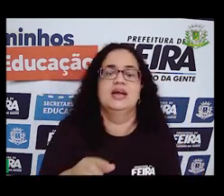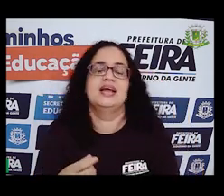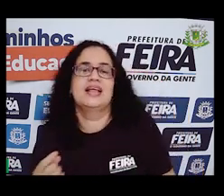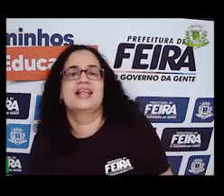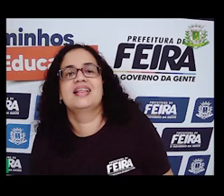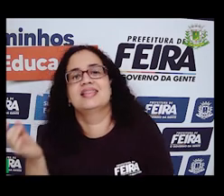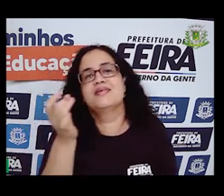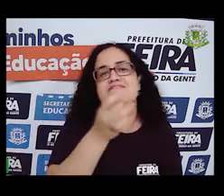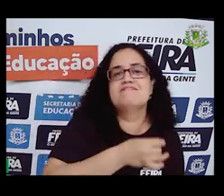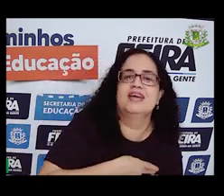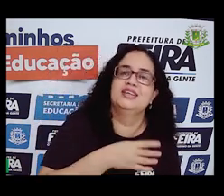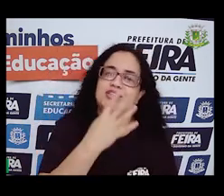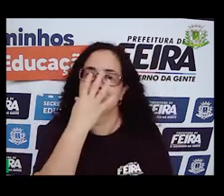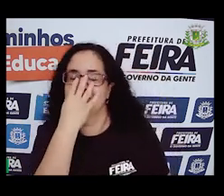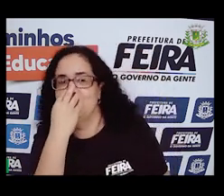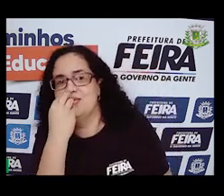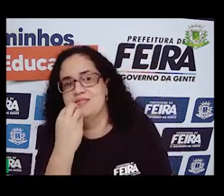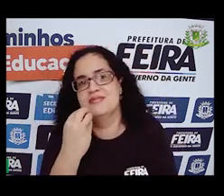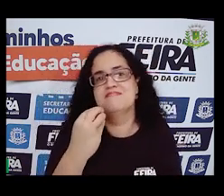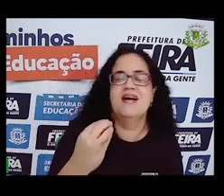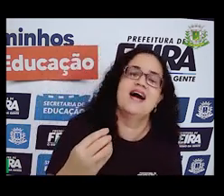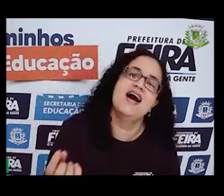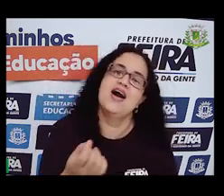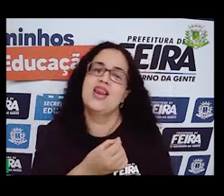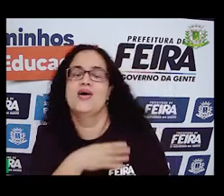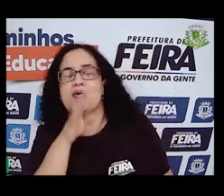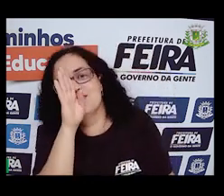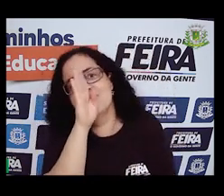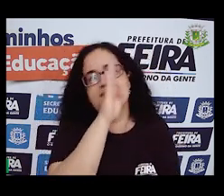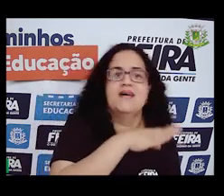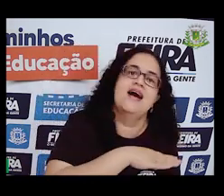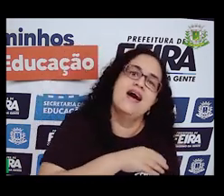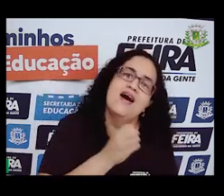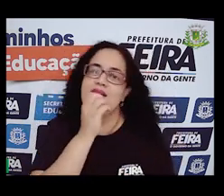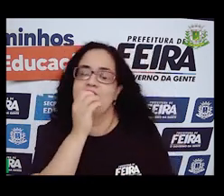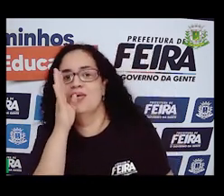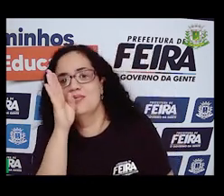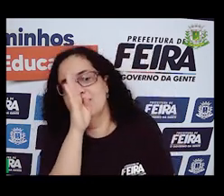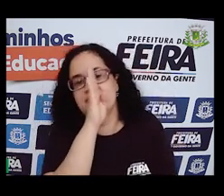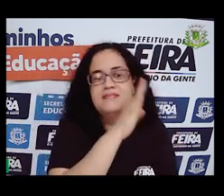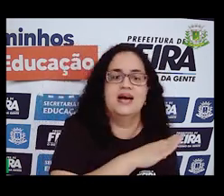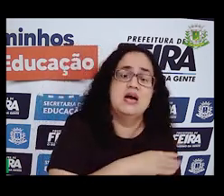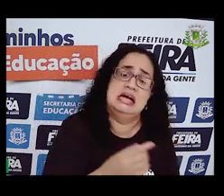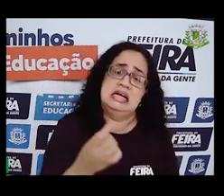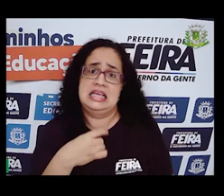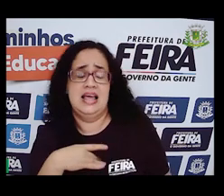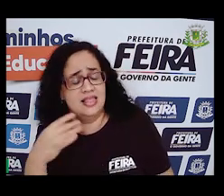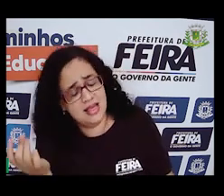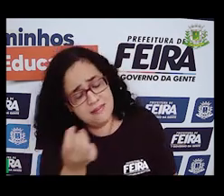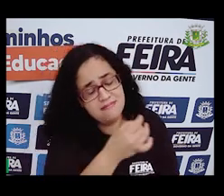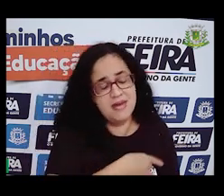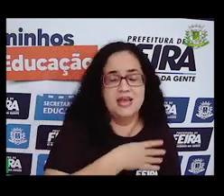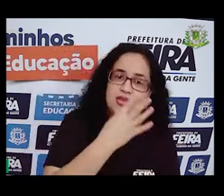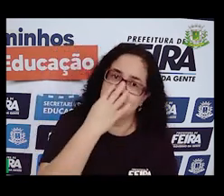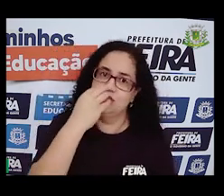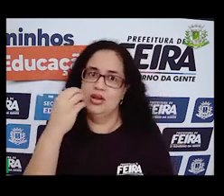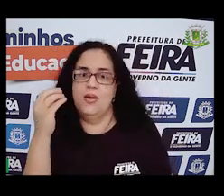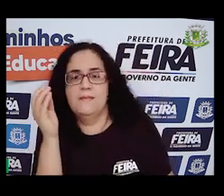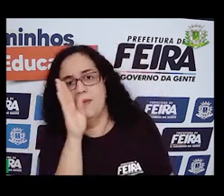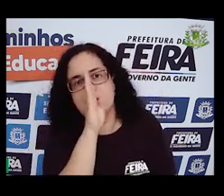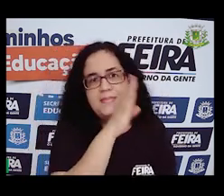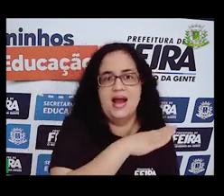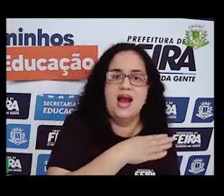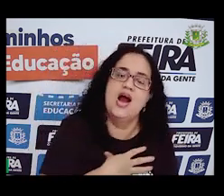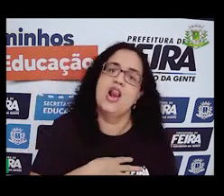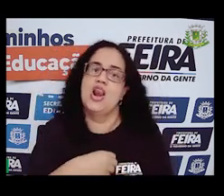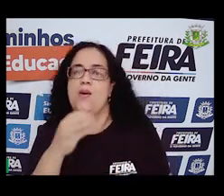cantaram: "Quem tem medo do lobo mau, lobo mau, lobo mau? Quem tem medo do